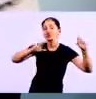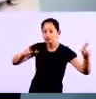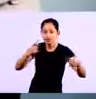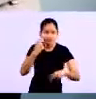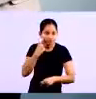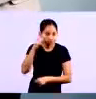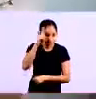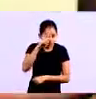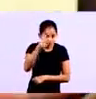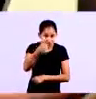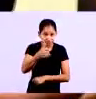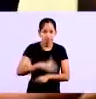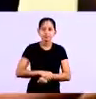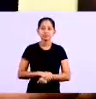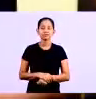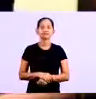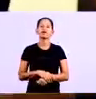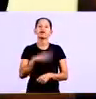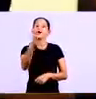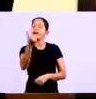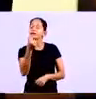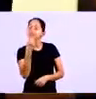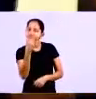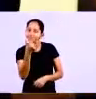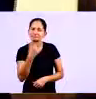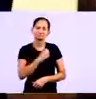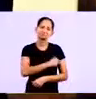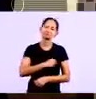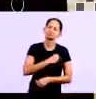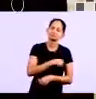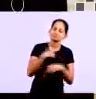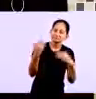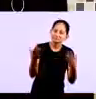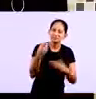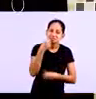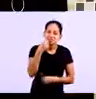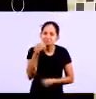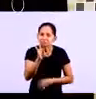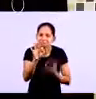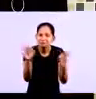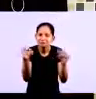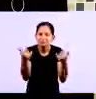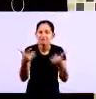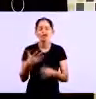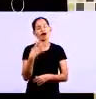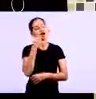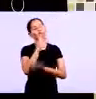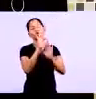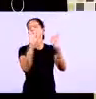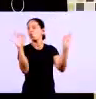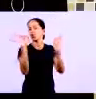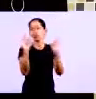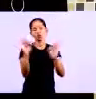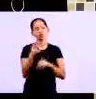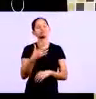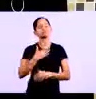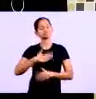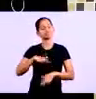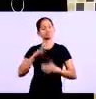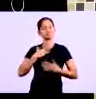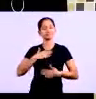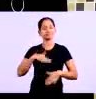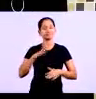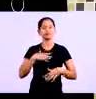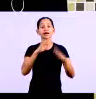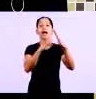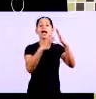história. O meu irmão, tava com saudade de você, meu filho. Você tá bem? Tô bem, e você? Como é que tá? Tranquilo. E a